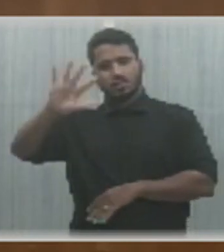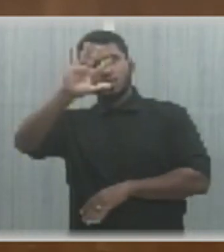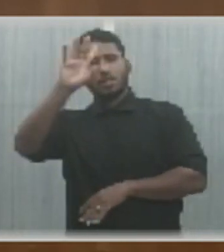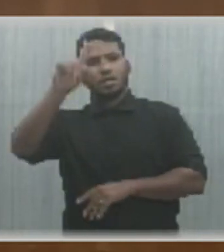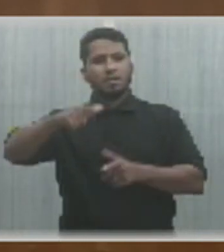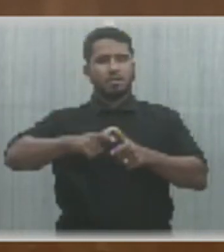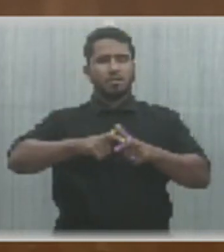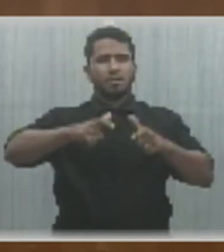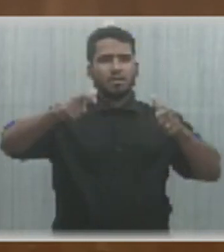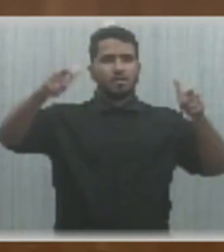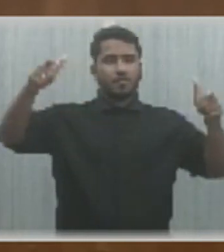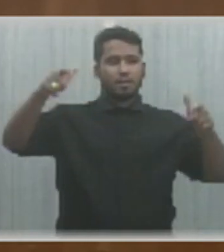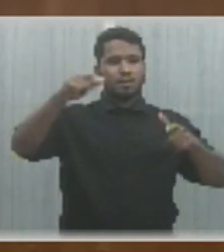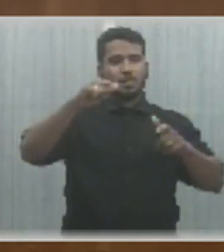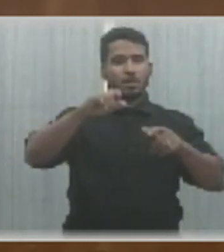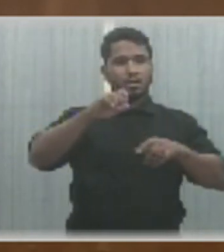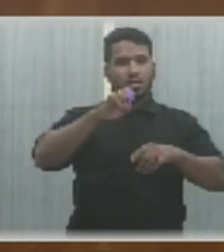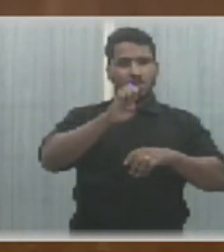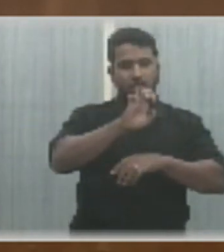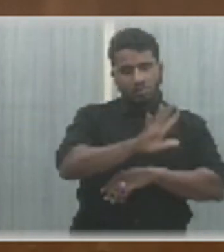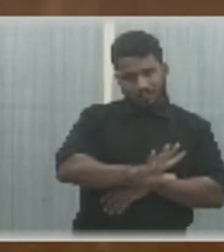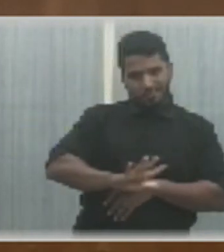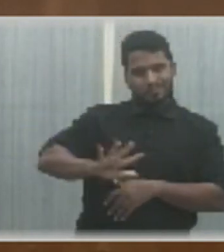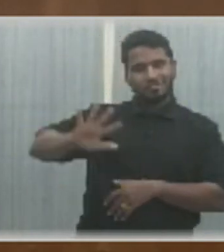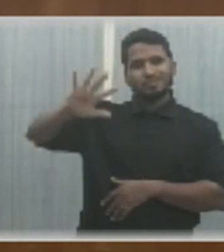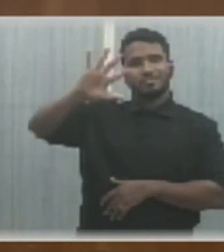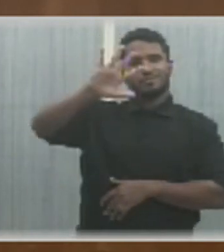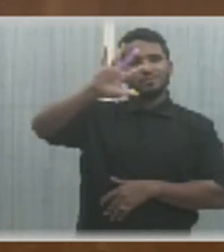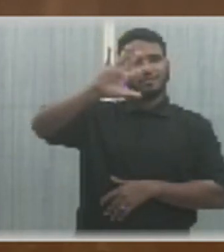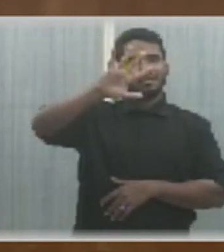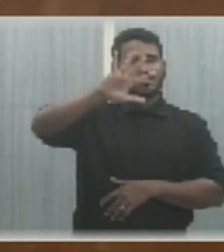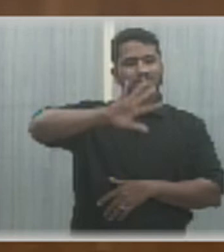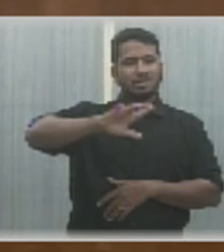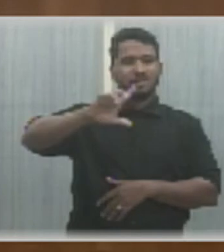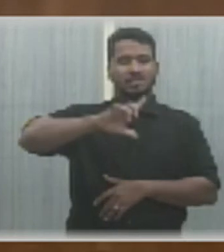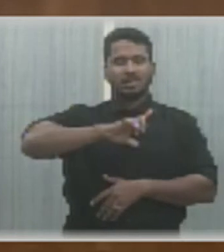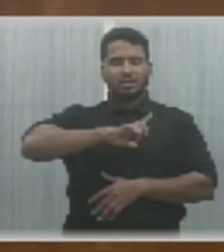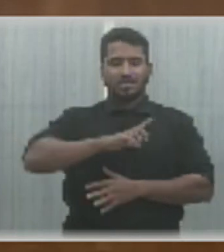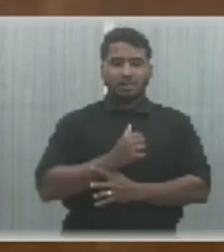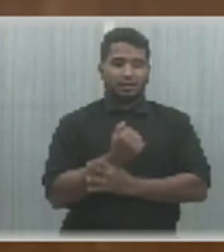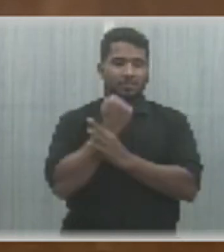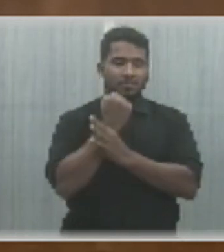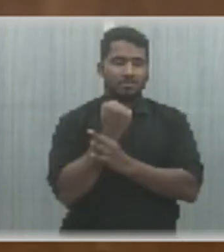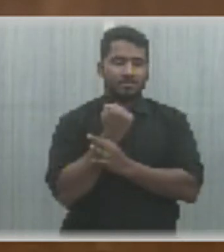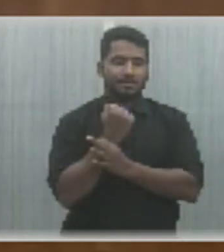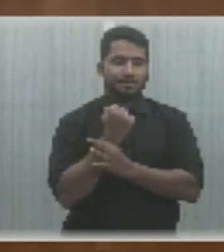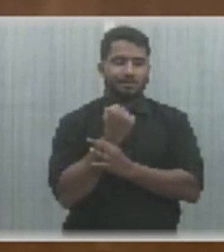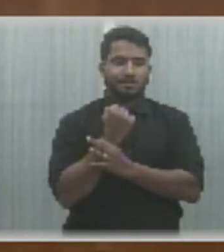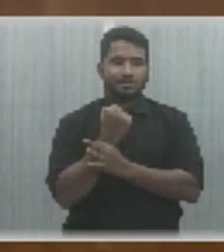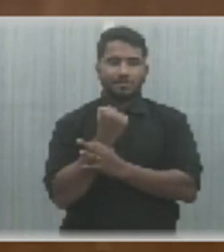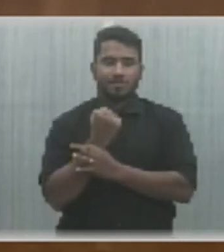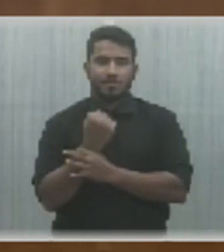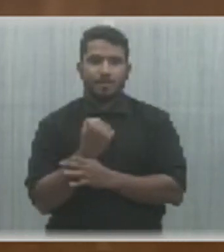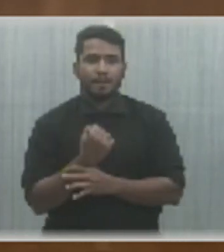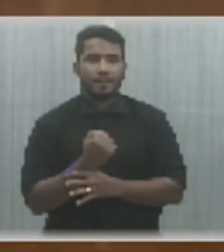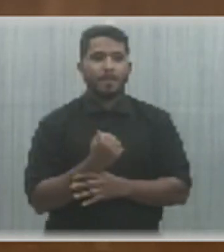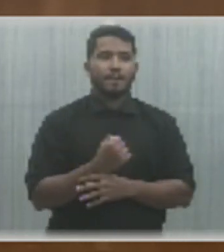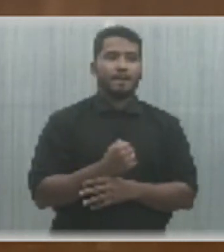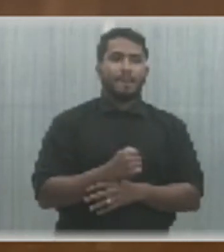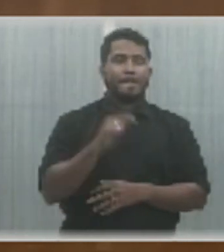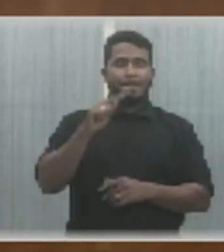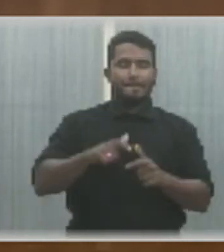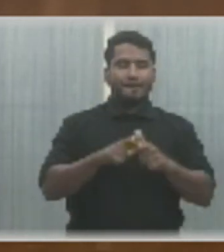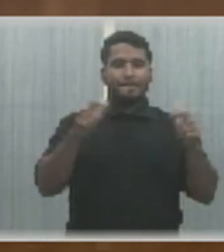maiores áreas de conservação do Estado, se não a maior.